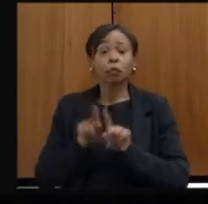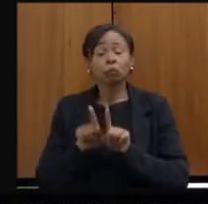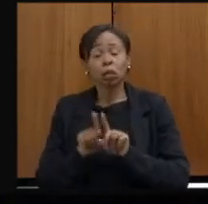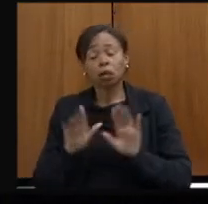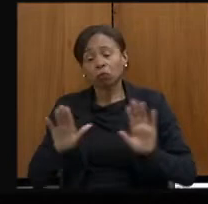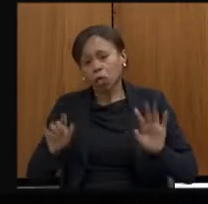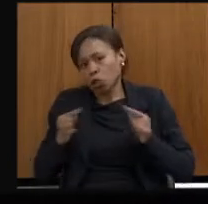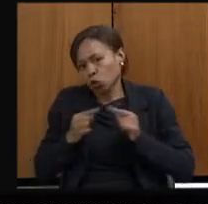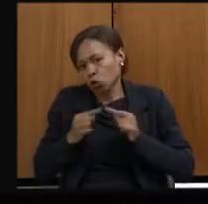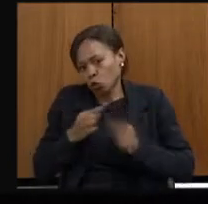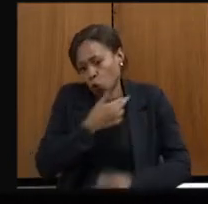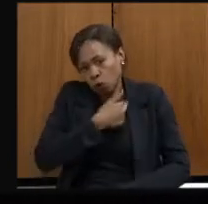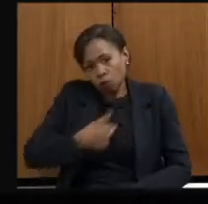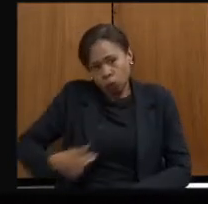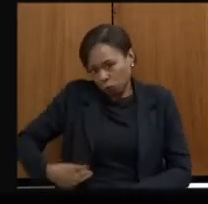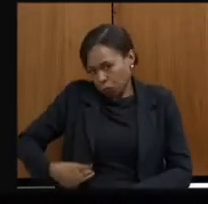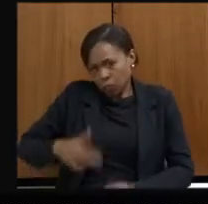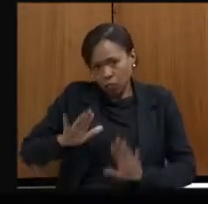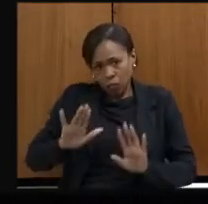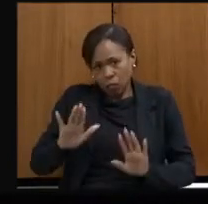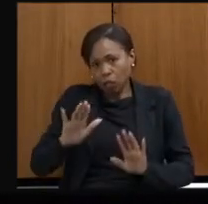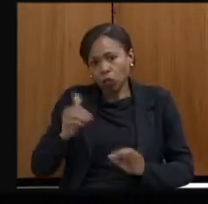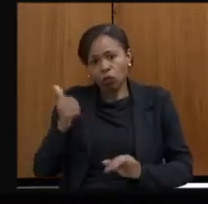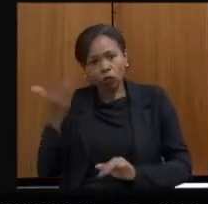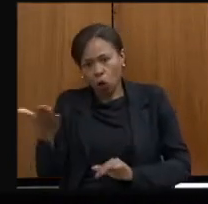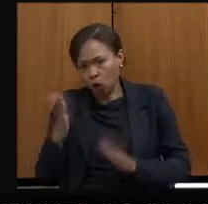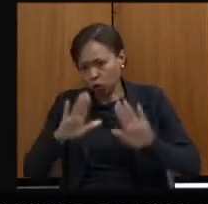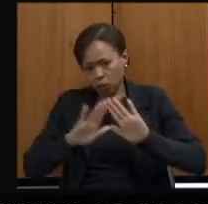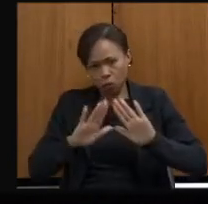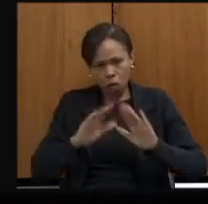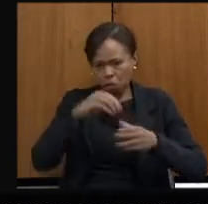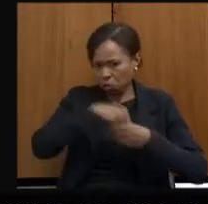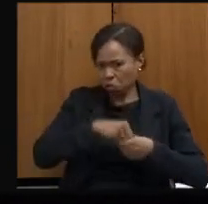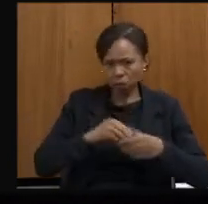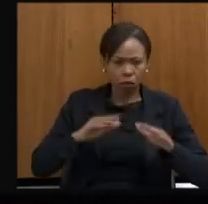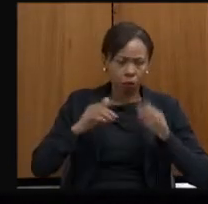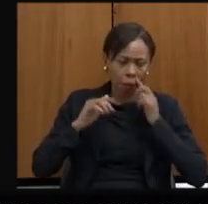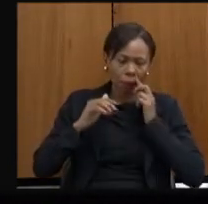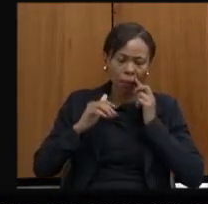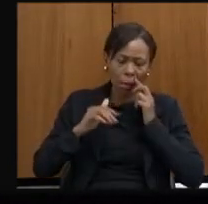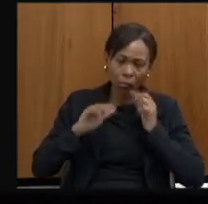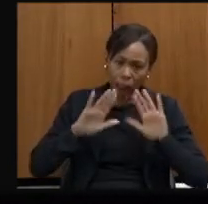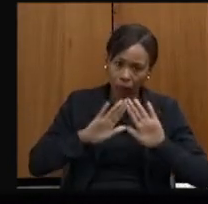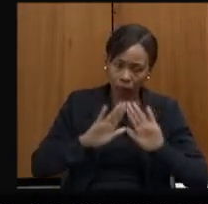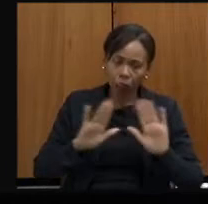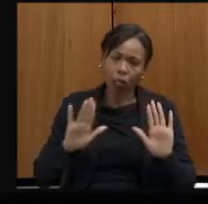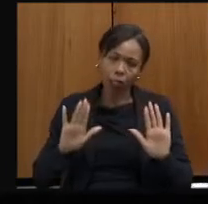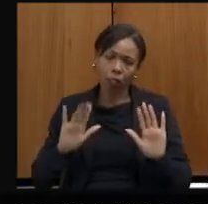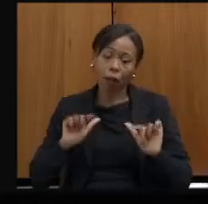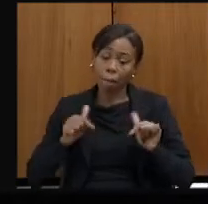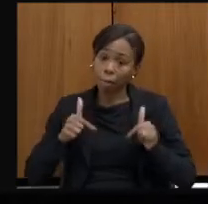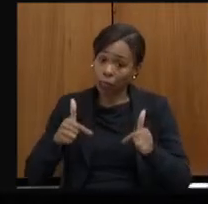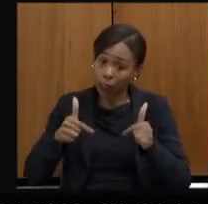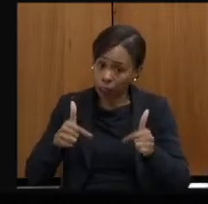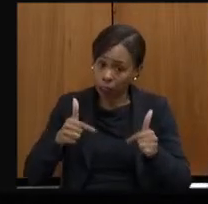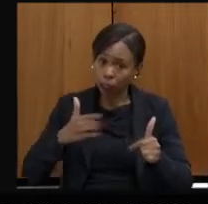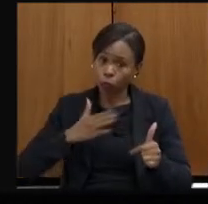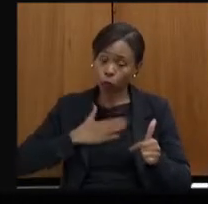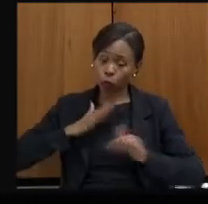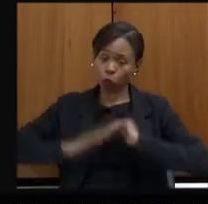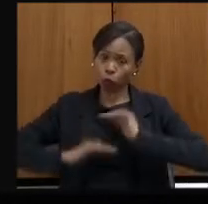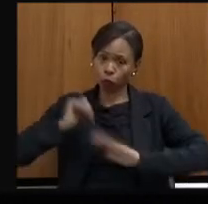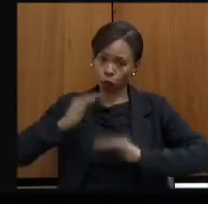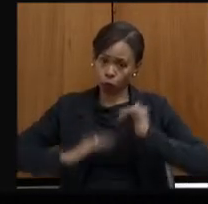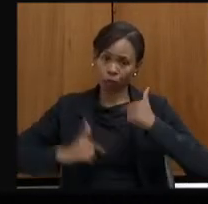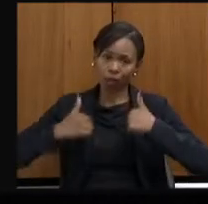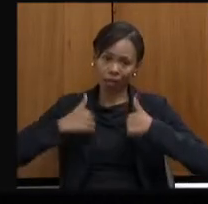como sempre fiz, independente de estar na Assembleia, na militância social, ou mesmo no exercício da minha profissão como